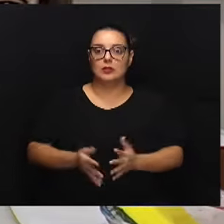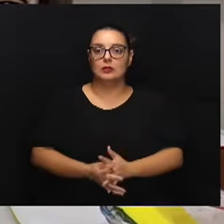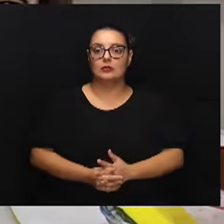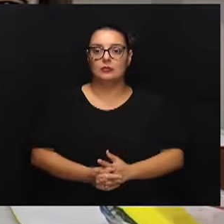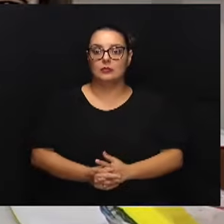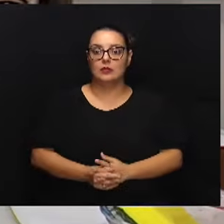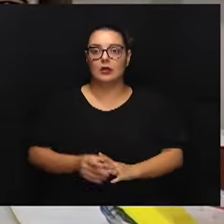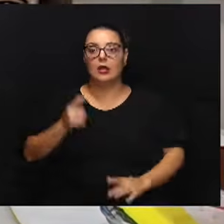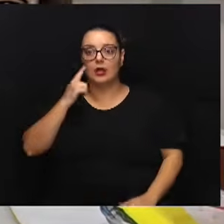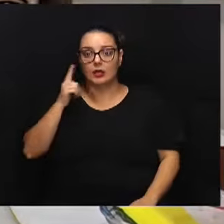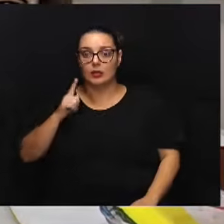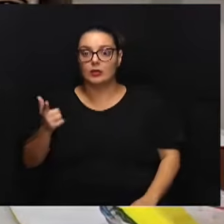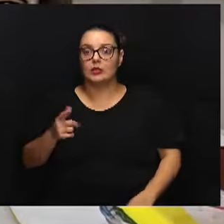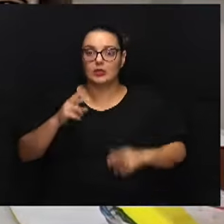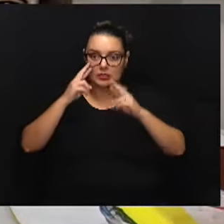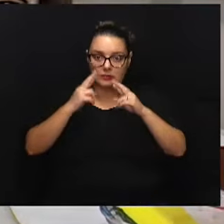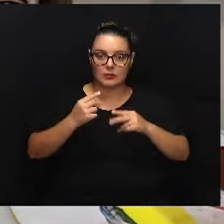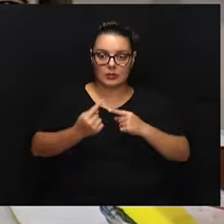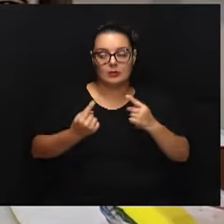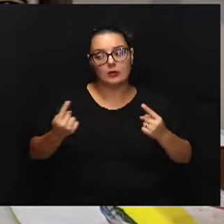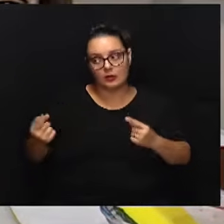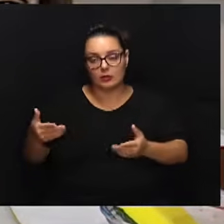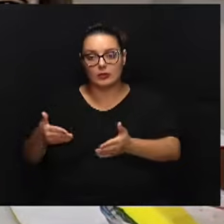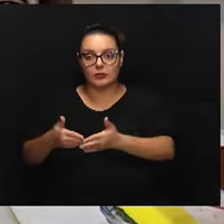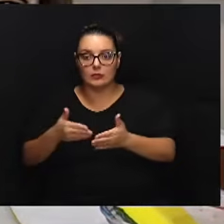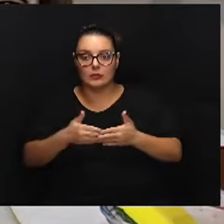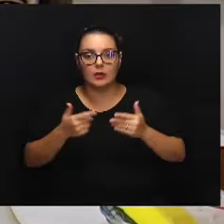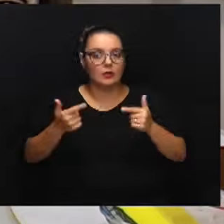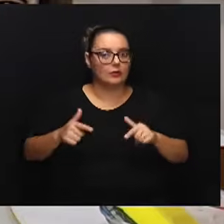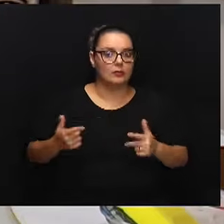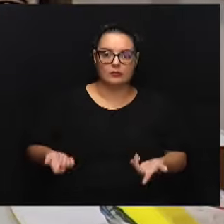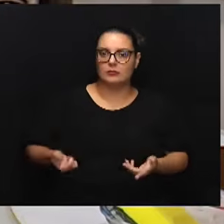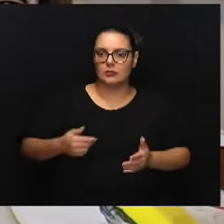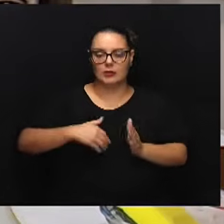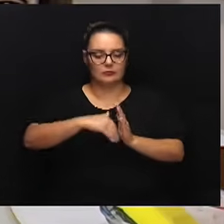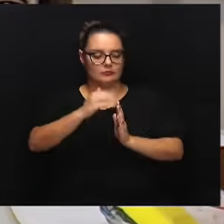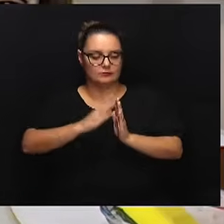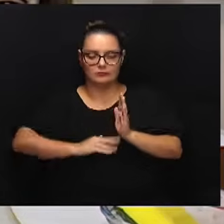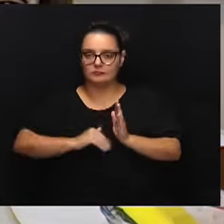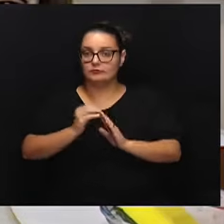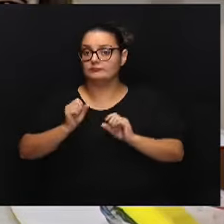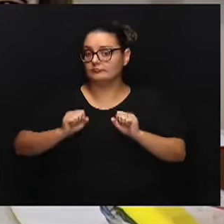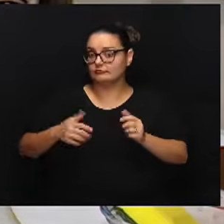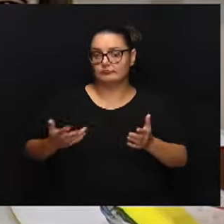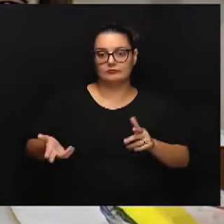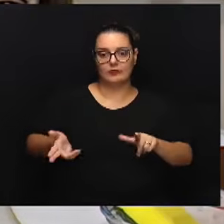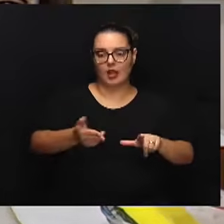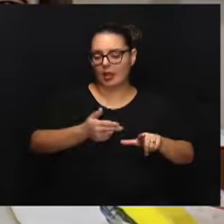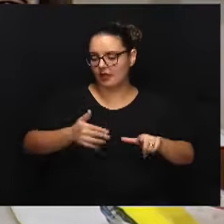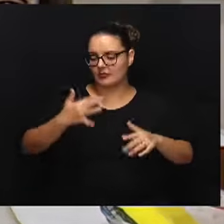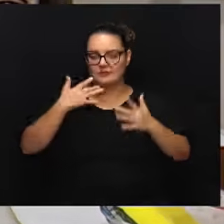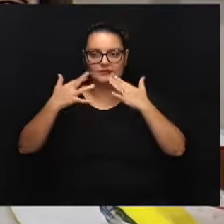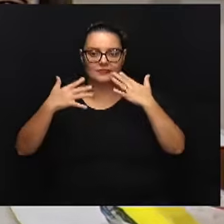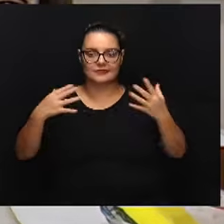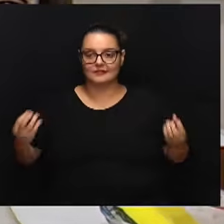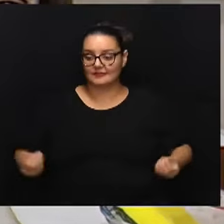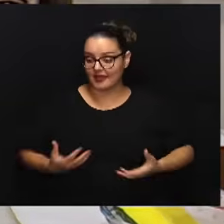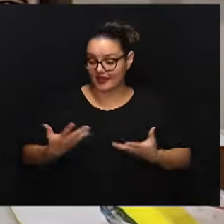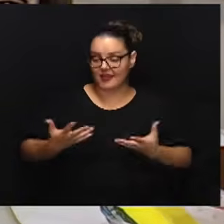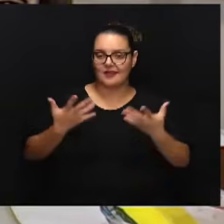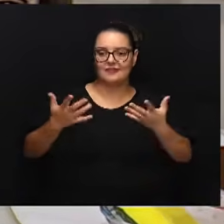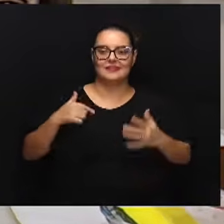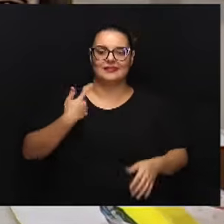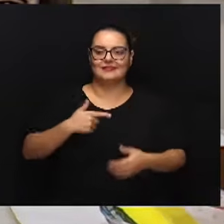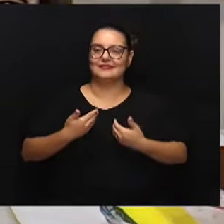claro, tudo respeitando certos limites, mas onde a gente tiver o espaço para pintar, para poder desenhar, colorir, dar vida, a gente